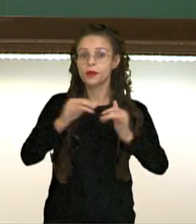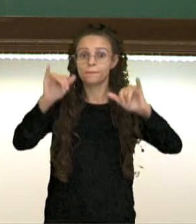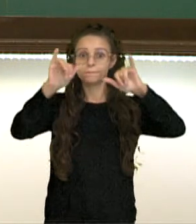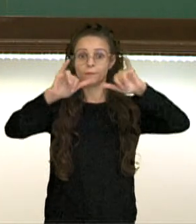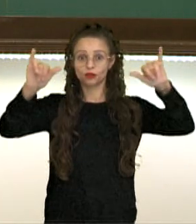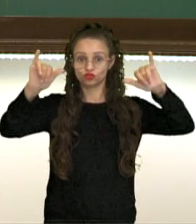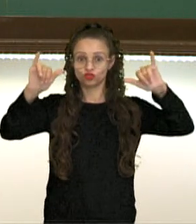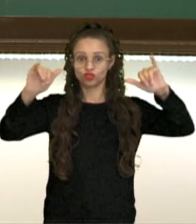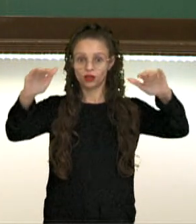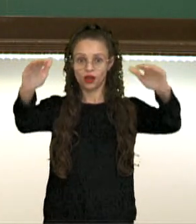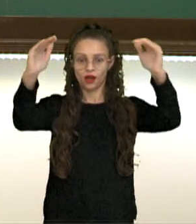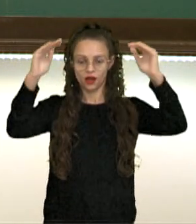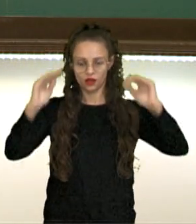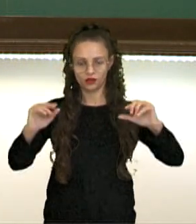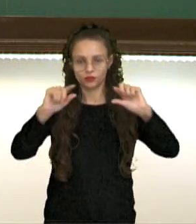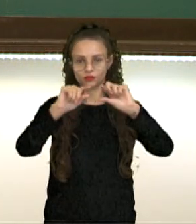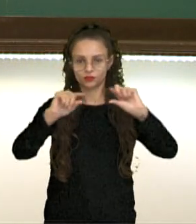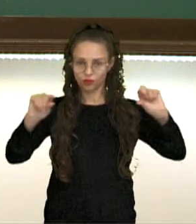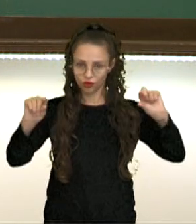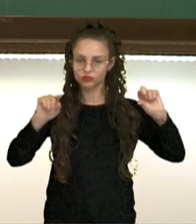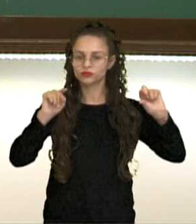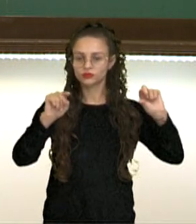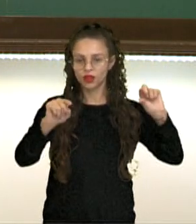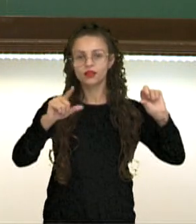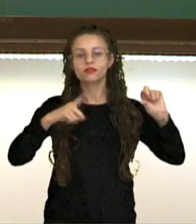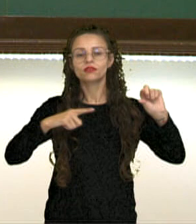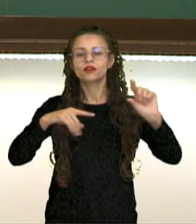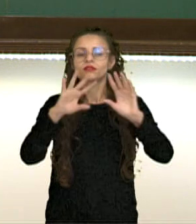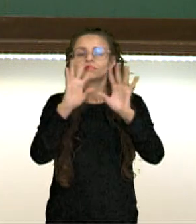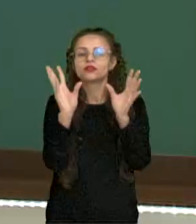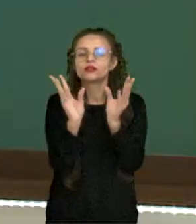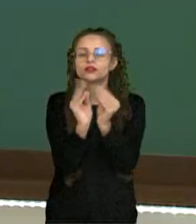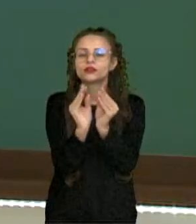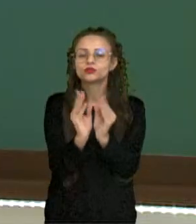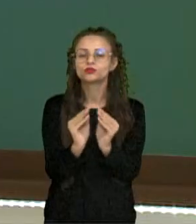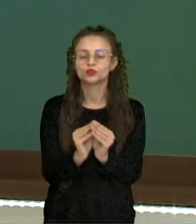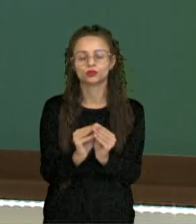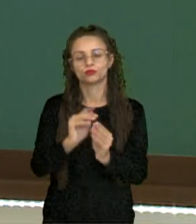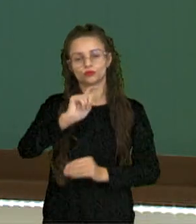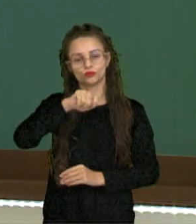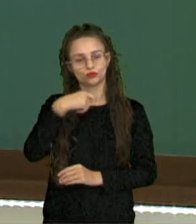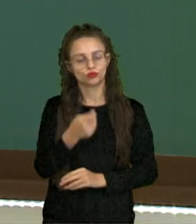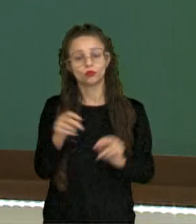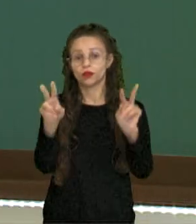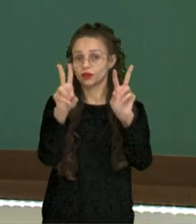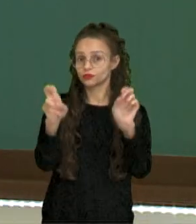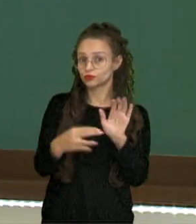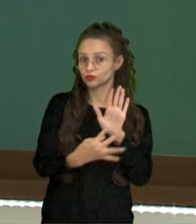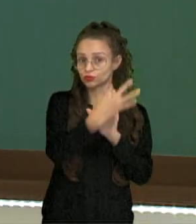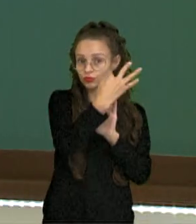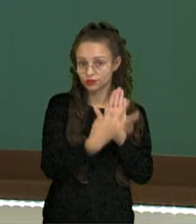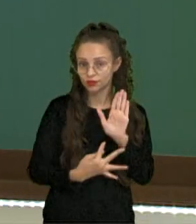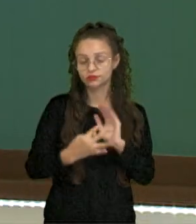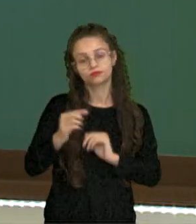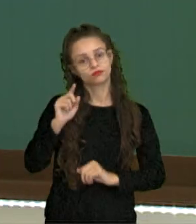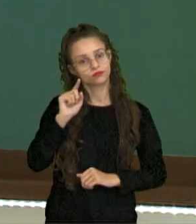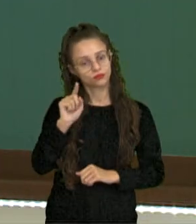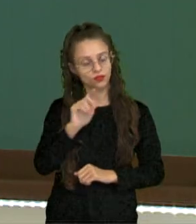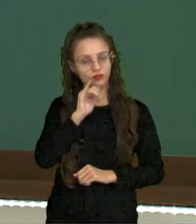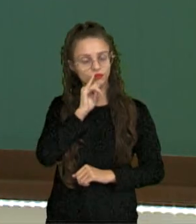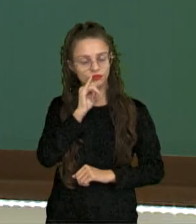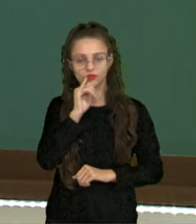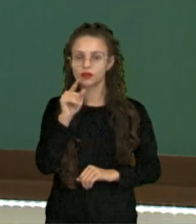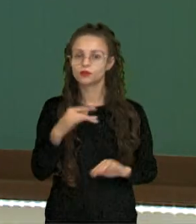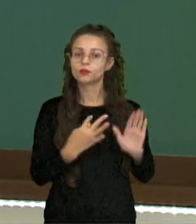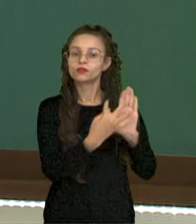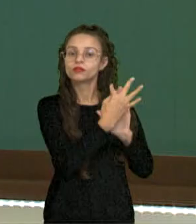manchete e já traz informações resumidas sobre o que será tratado no texto. Nesse caso, o texto